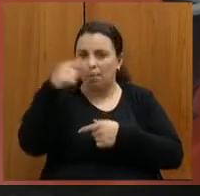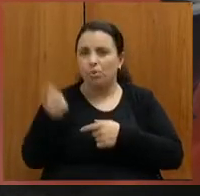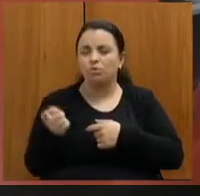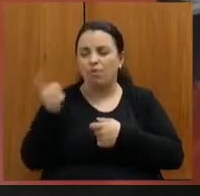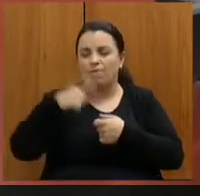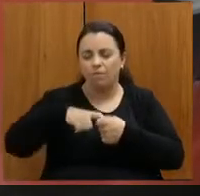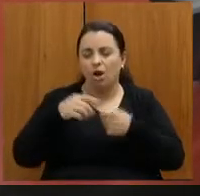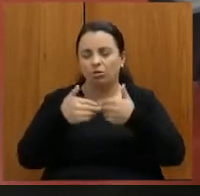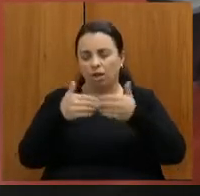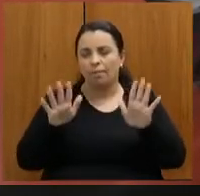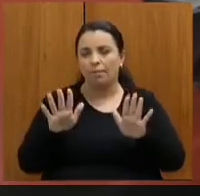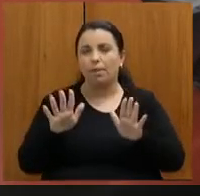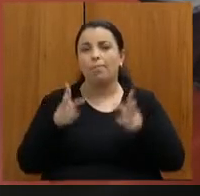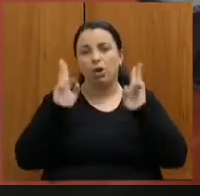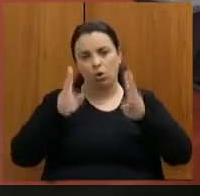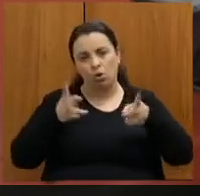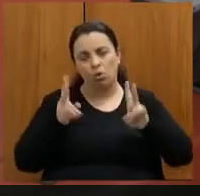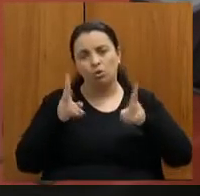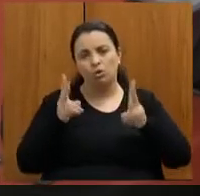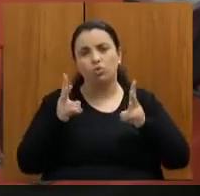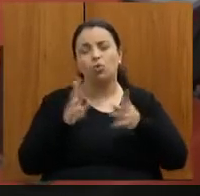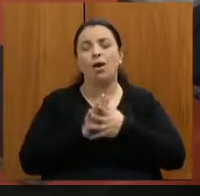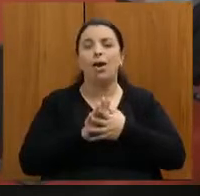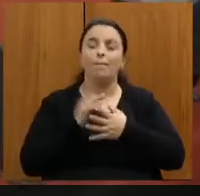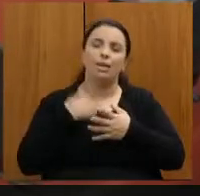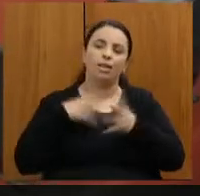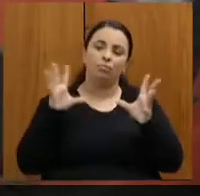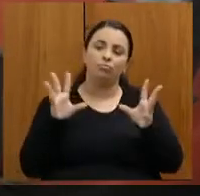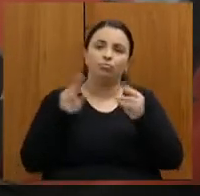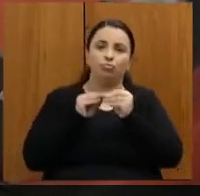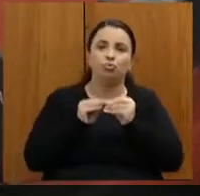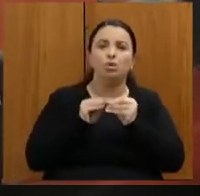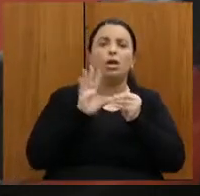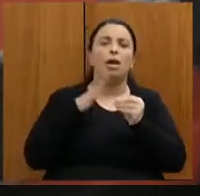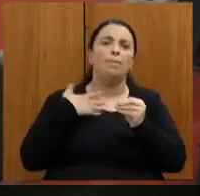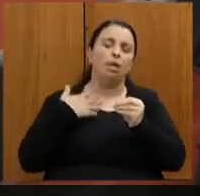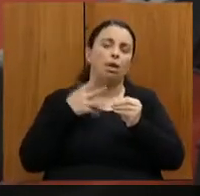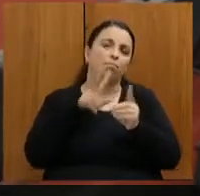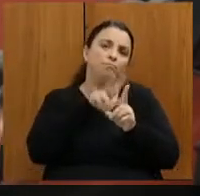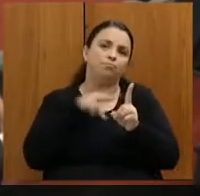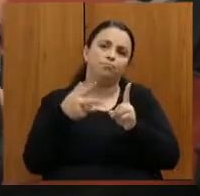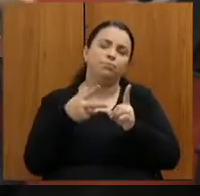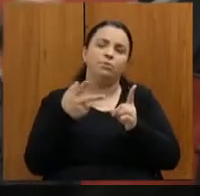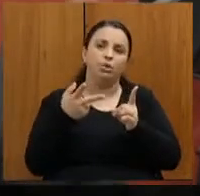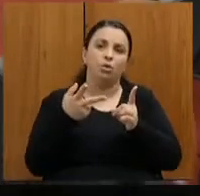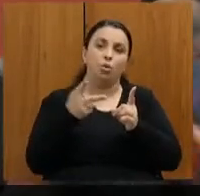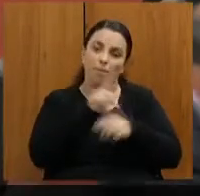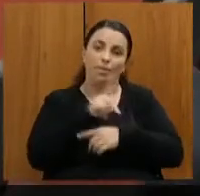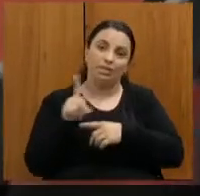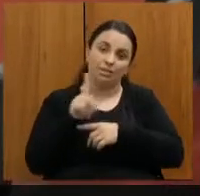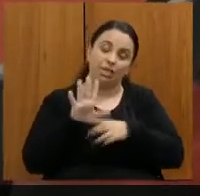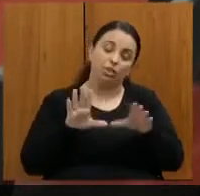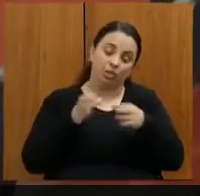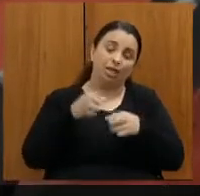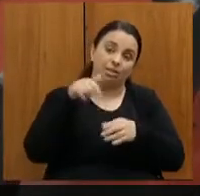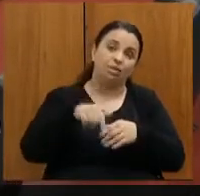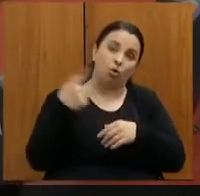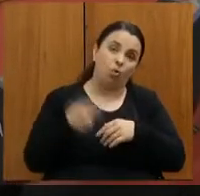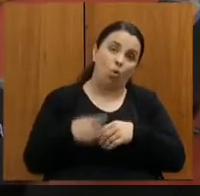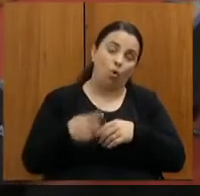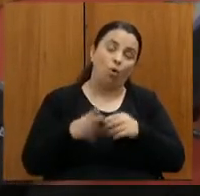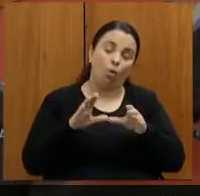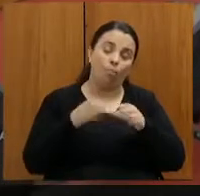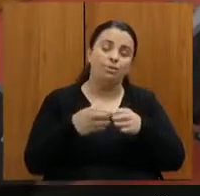vamos dizer assim como o nosso parecer como presidente e representando as a nossa comissão né e